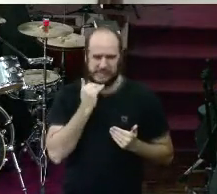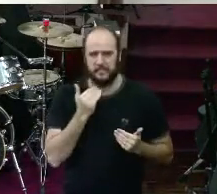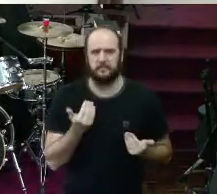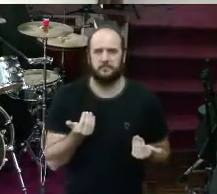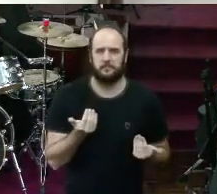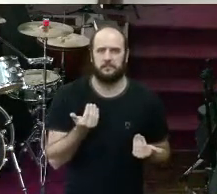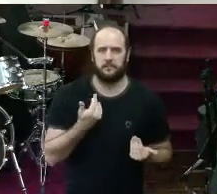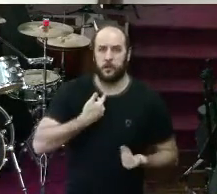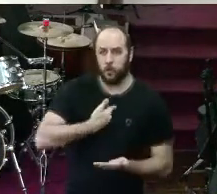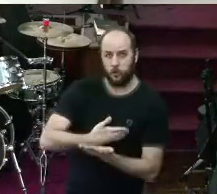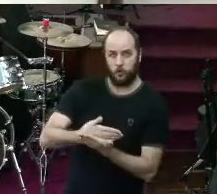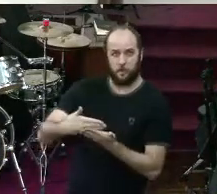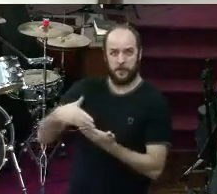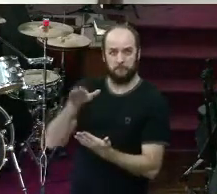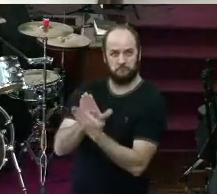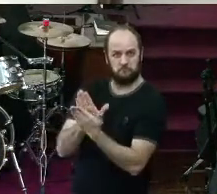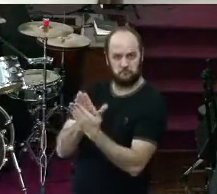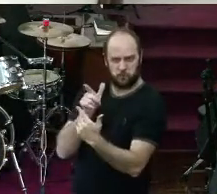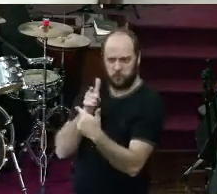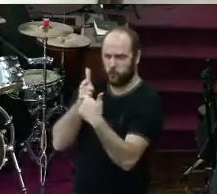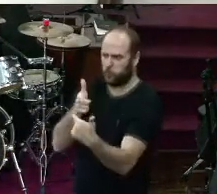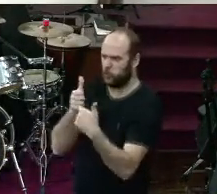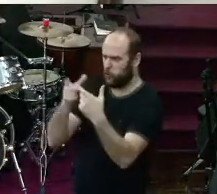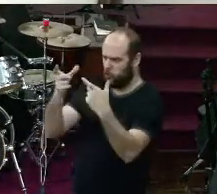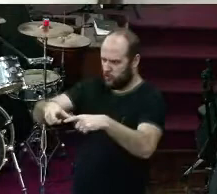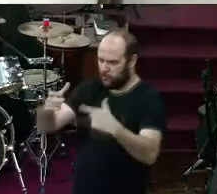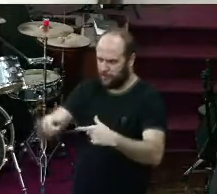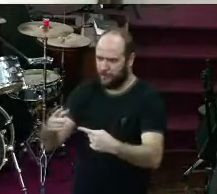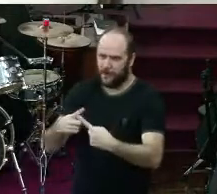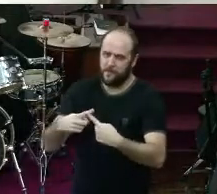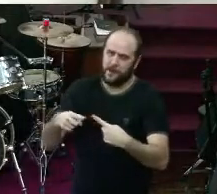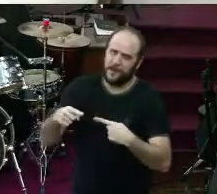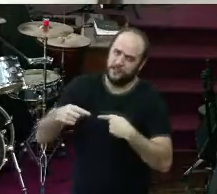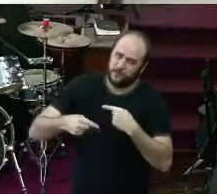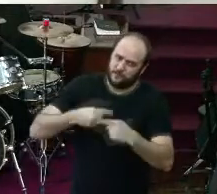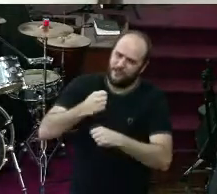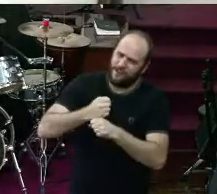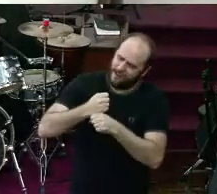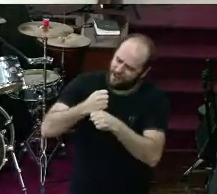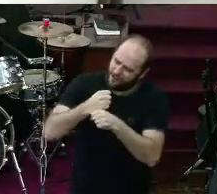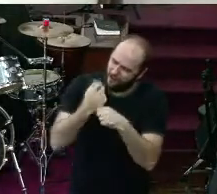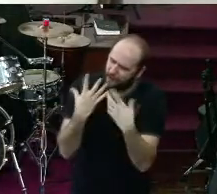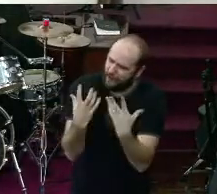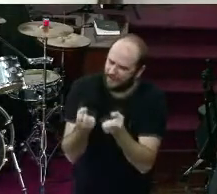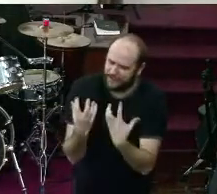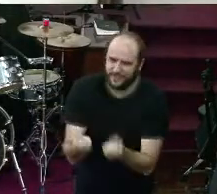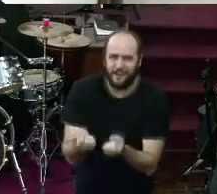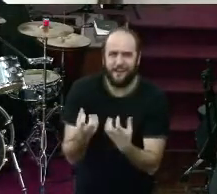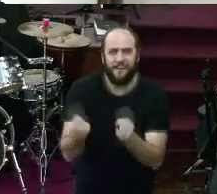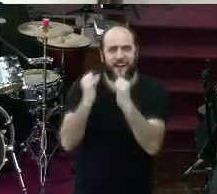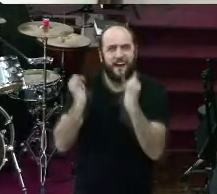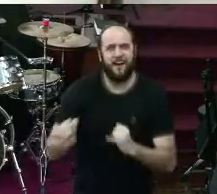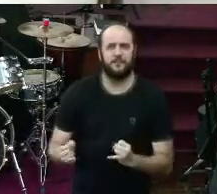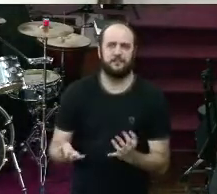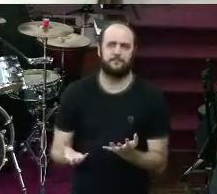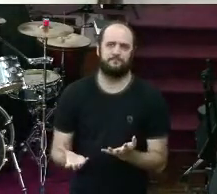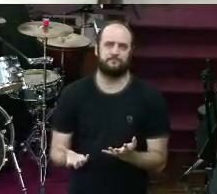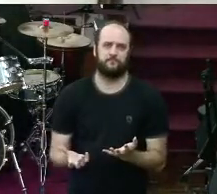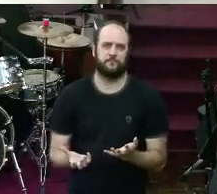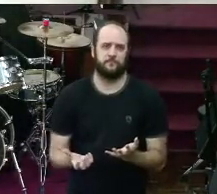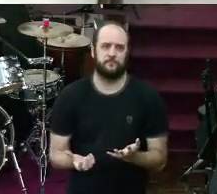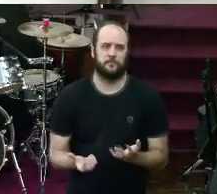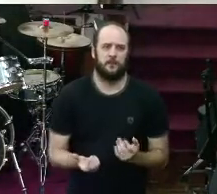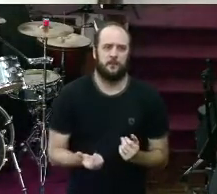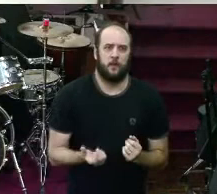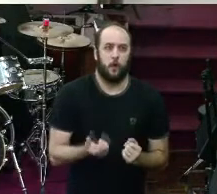Edom, mas depois se apropria da idolatria dos edomitas, e isso pesa, e o profeta vai falar contra o rei Amazias, ele